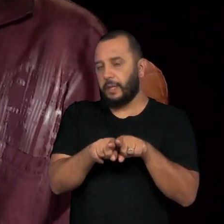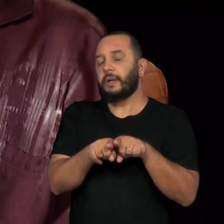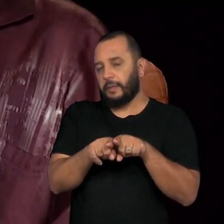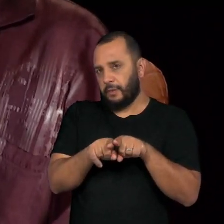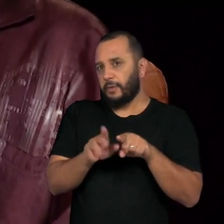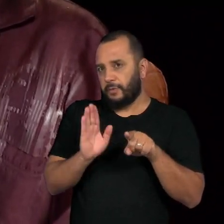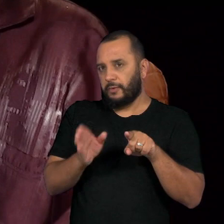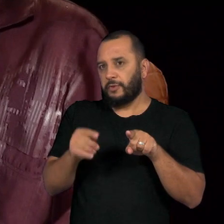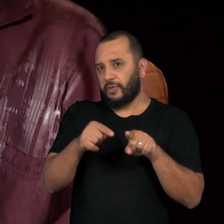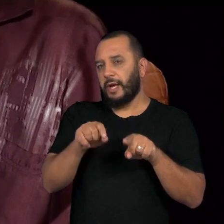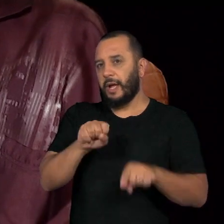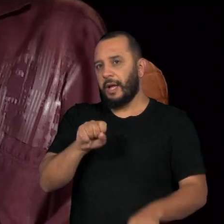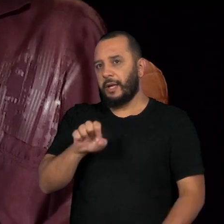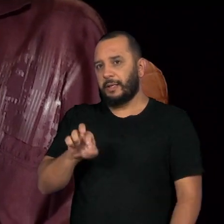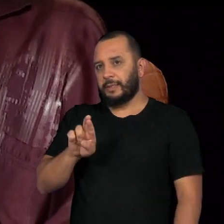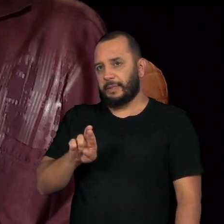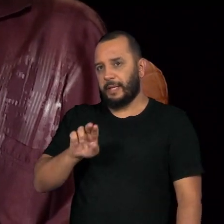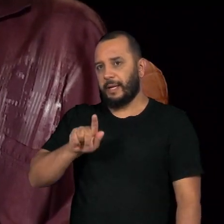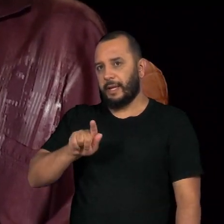pai da minha filha,